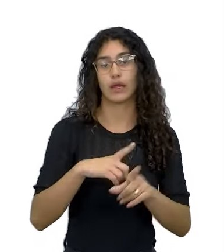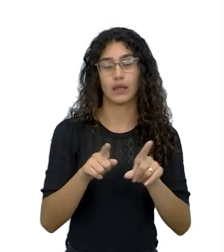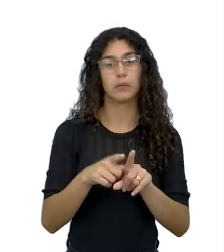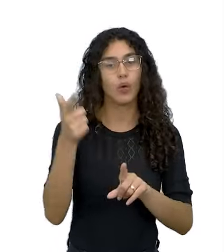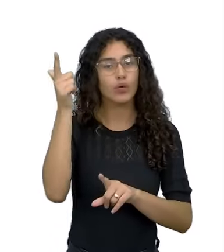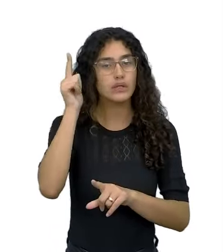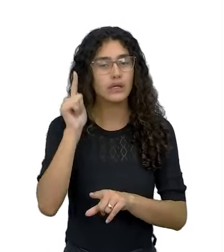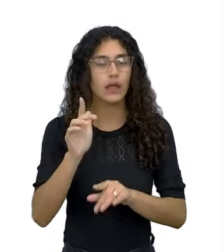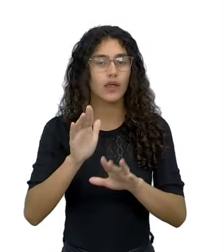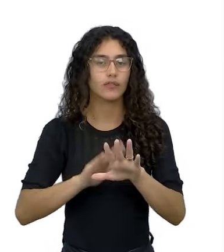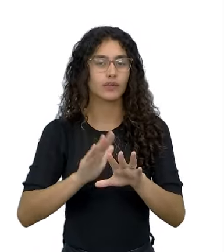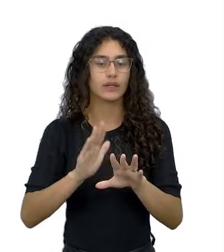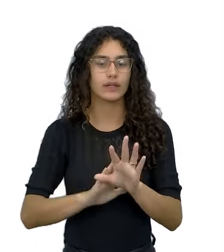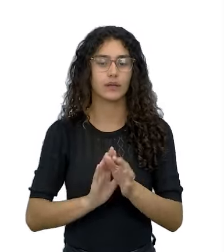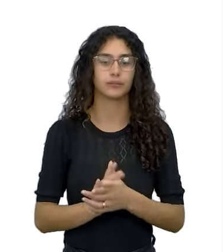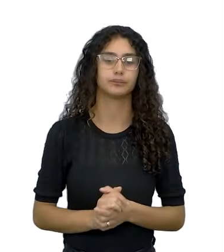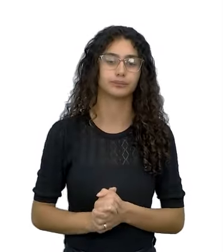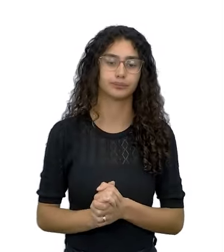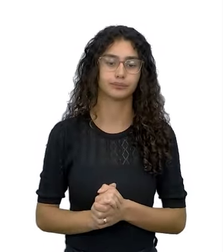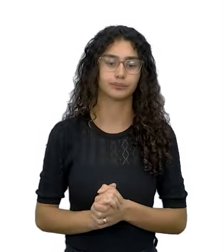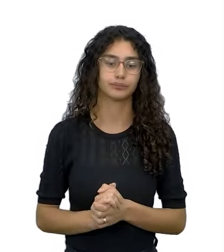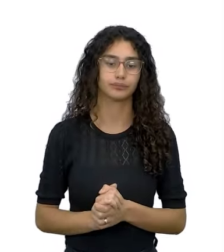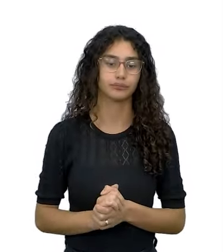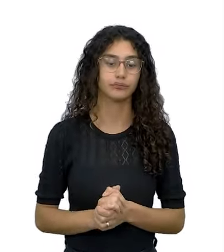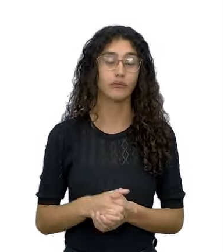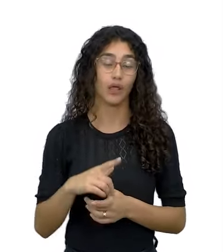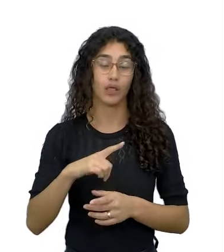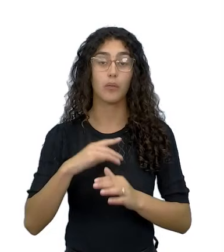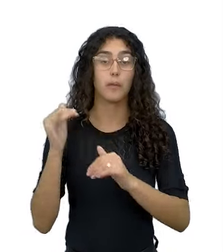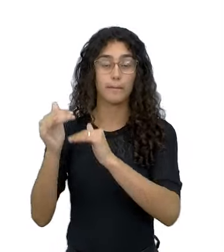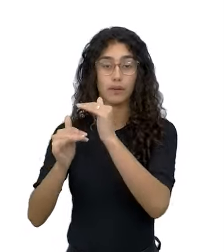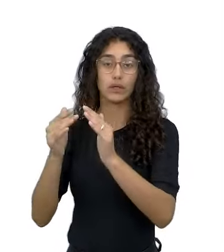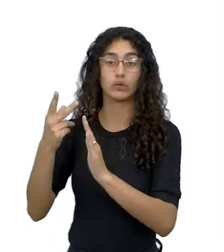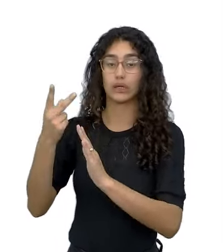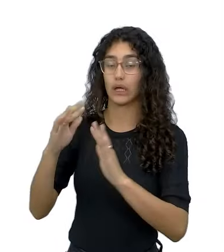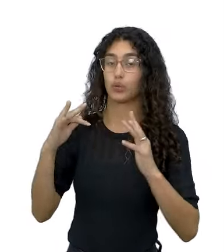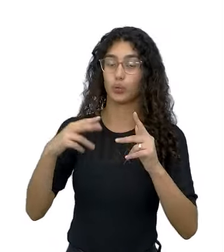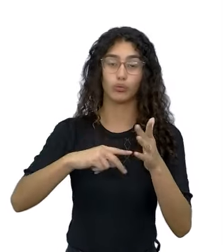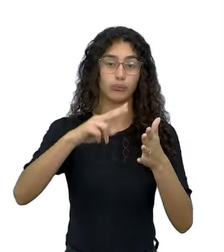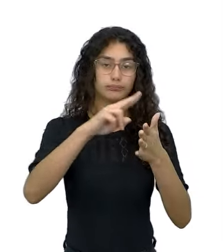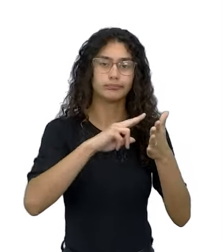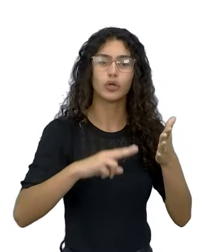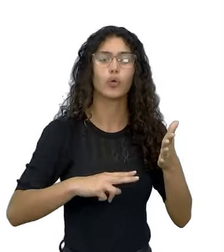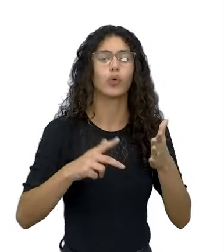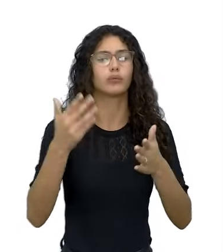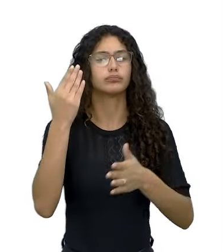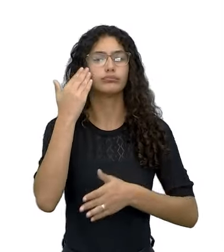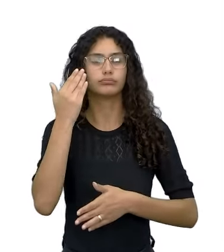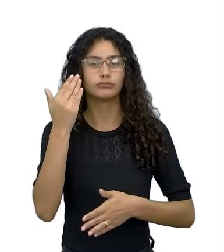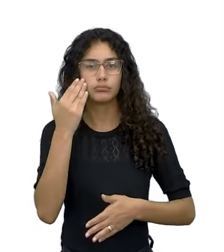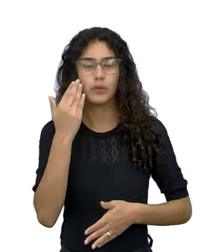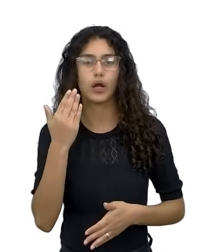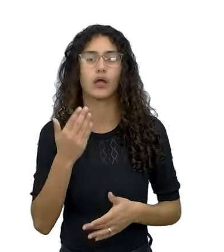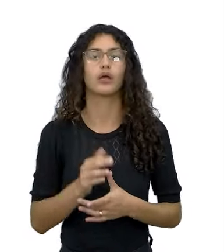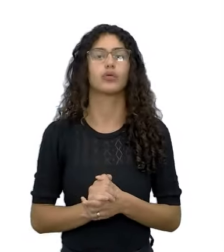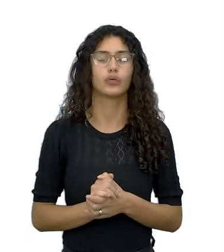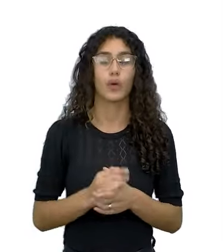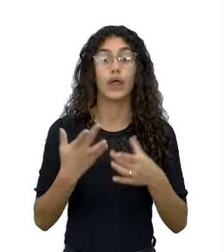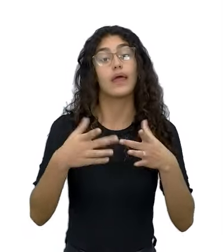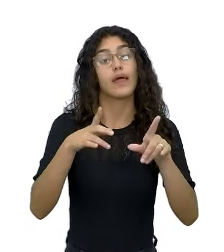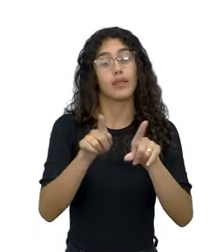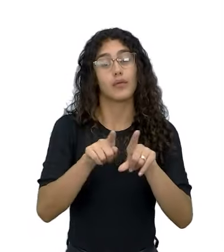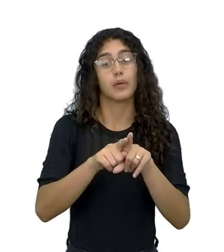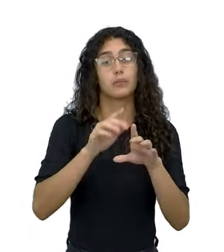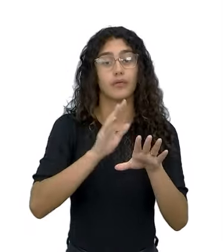a revisar e editar um texto, ele já teve que passar pelo processo de leitura, né, de compreensão dessa leitura e também